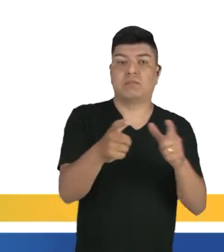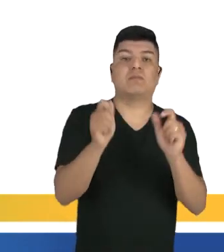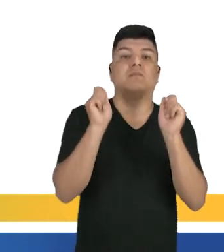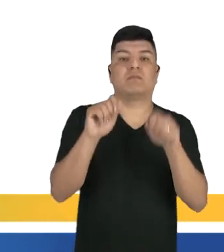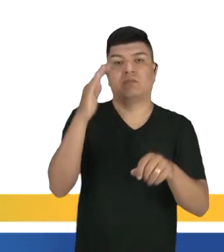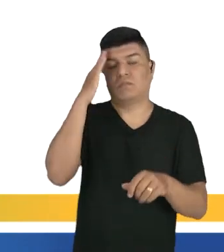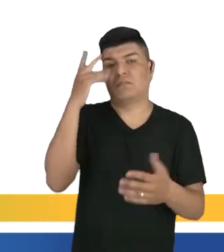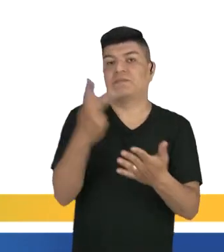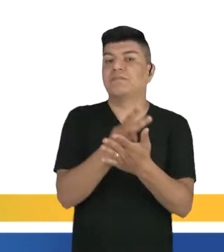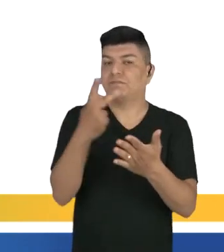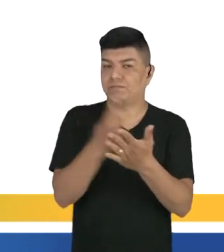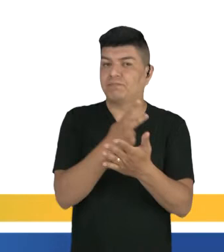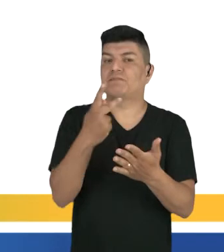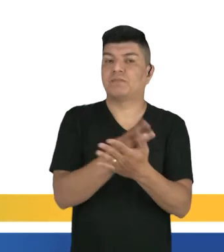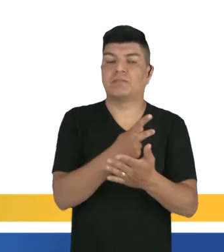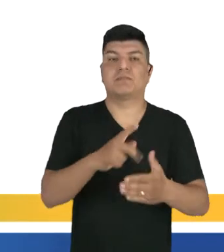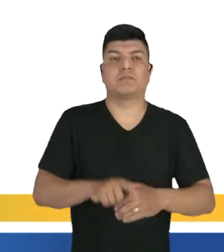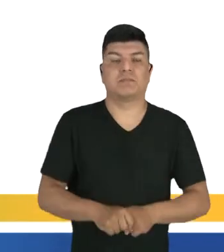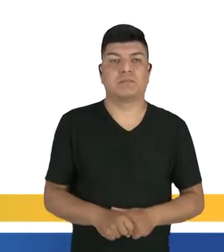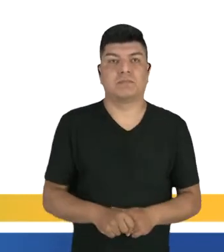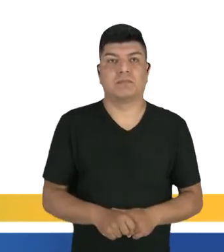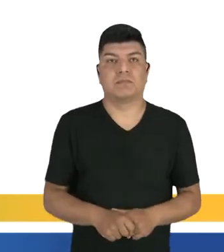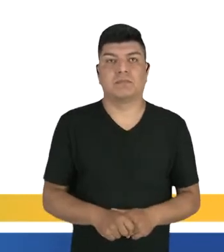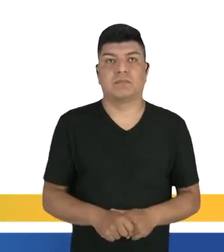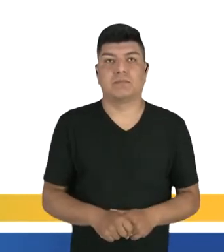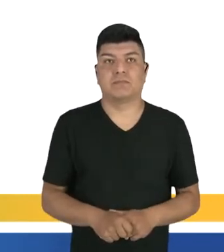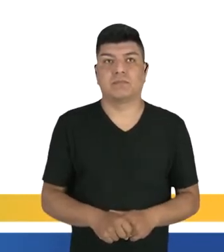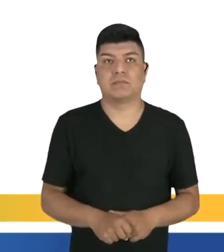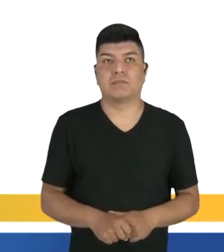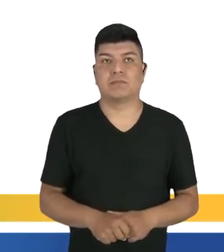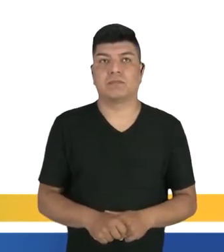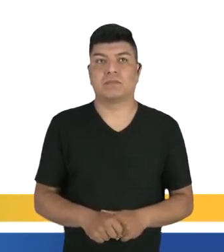pode saber que ela está bem mal colocada.